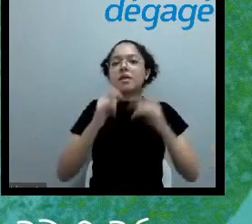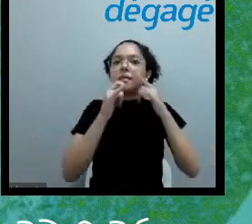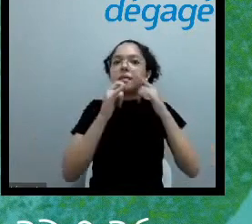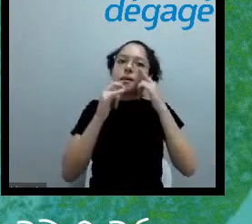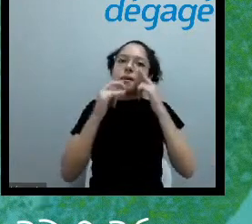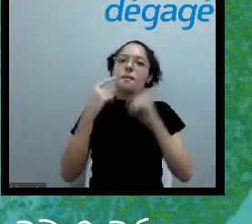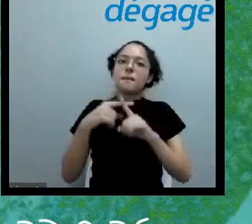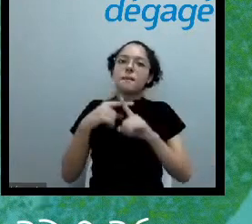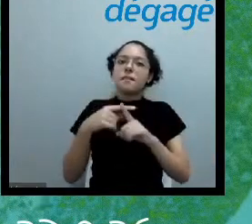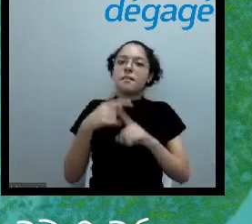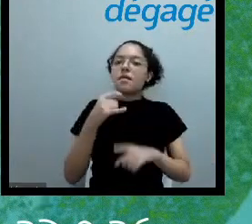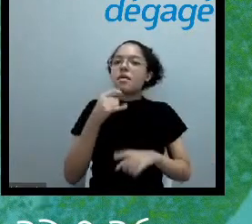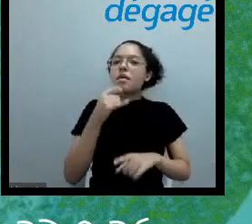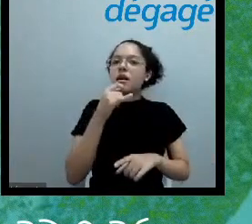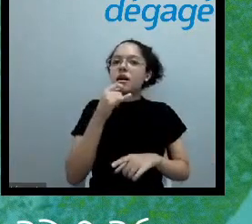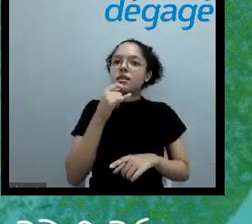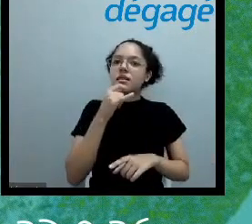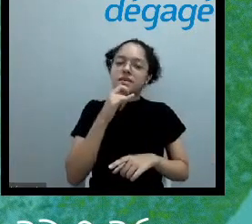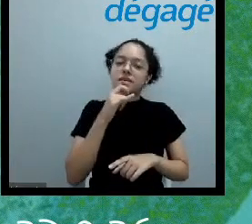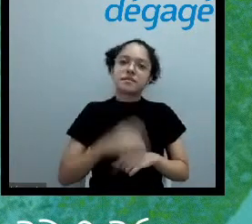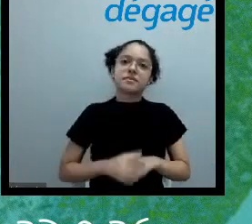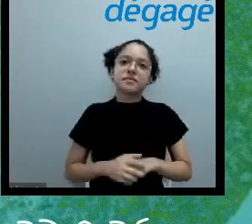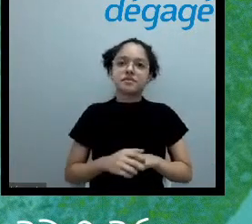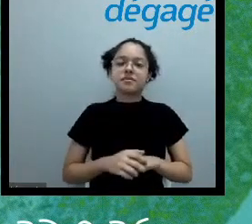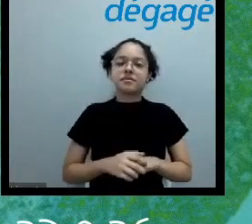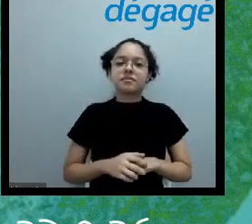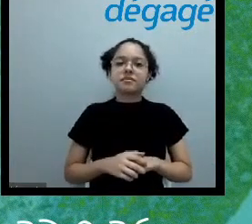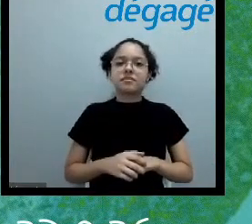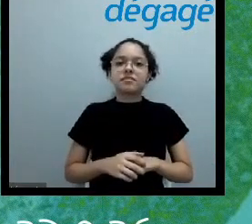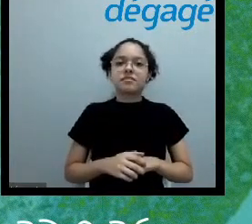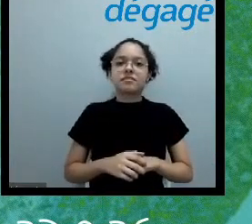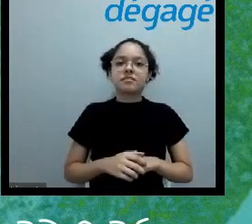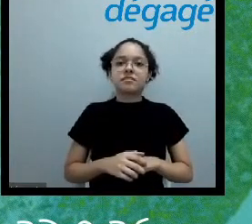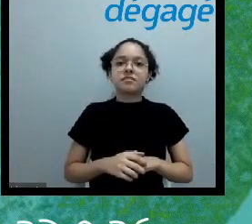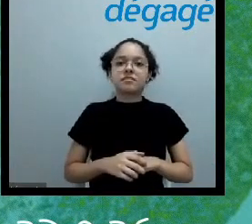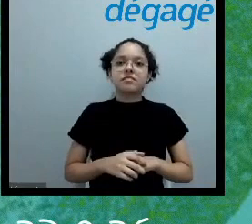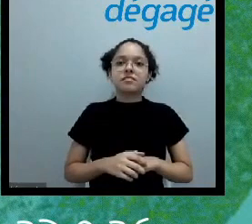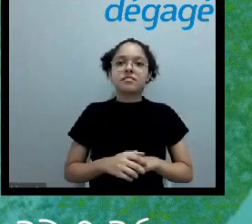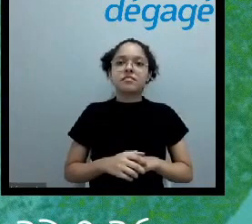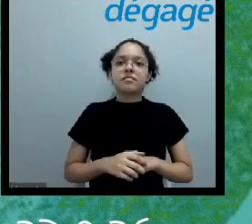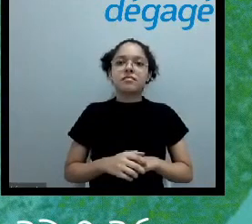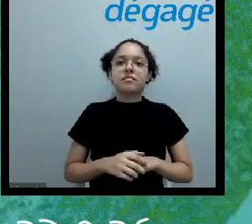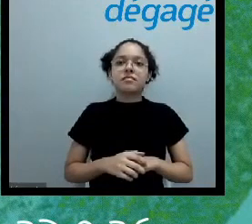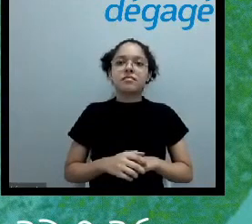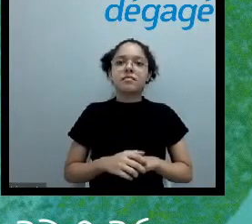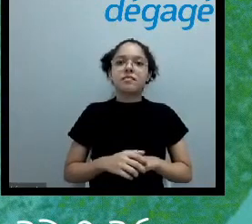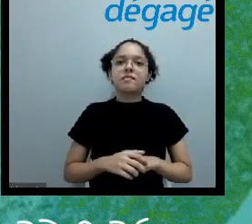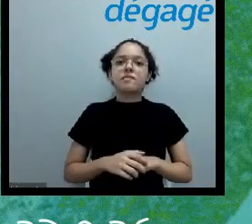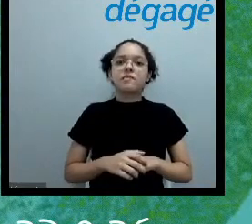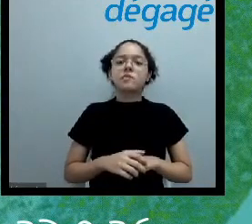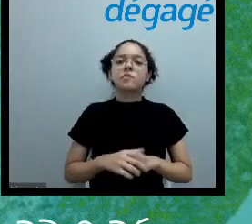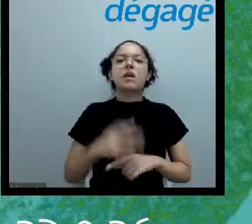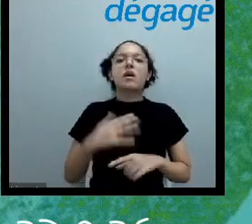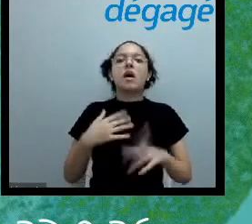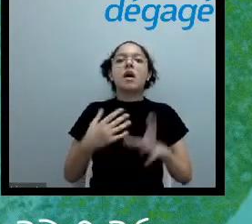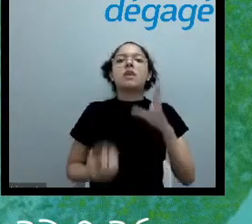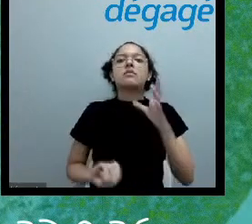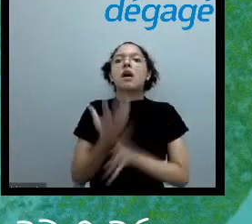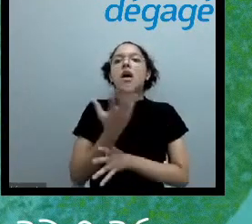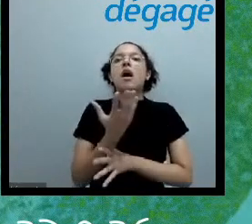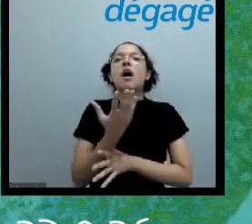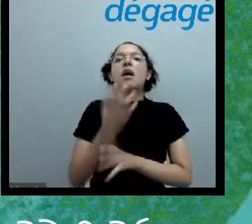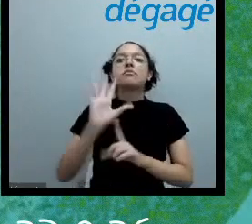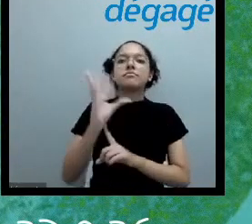seu conhecimento, né? Acessar a sociedade, os espaços, a universidade, produzir arte da sua maneira e